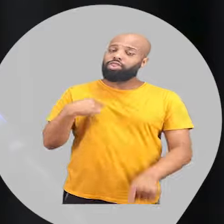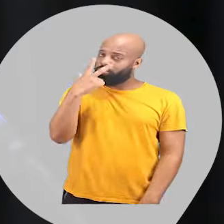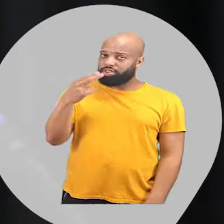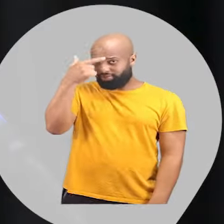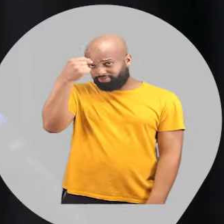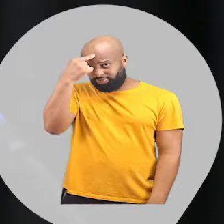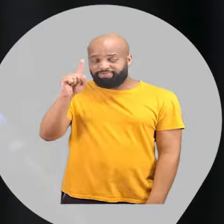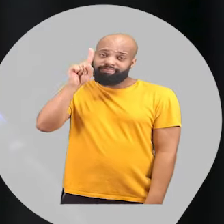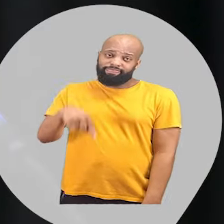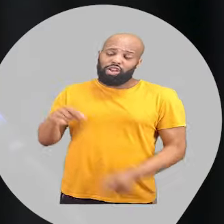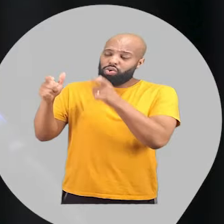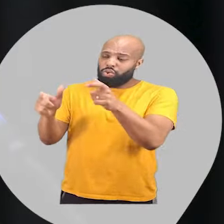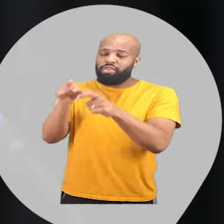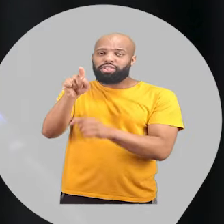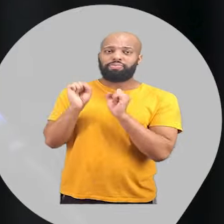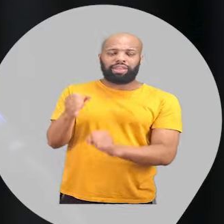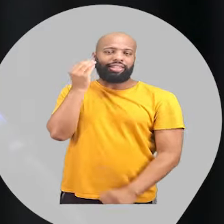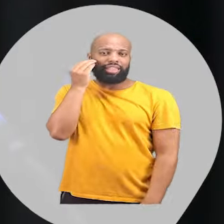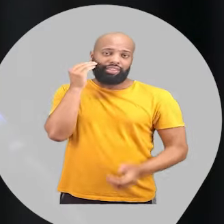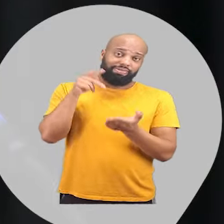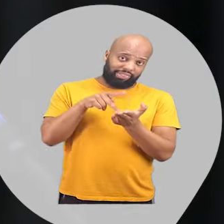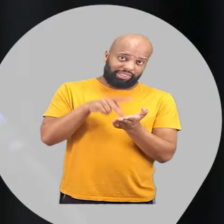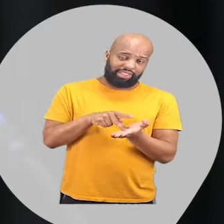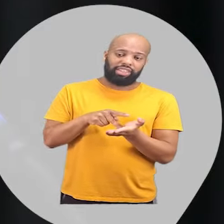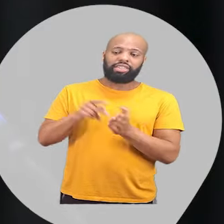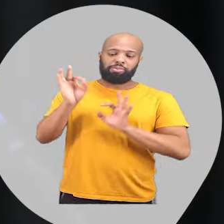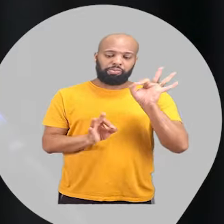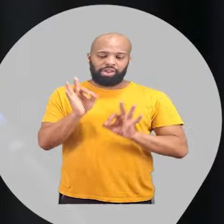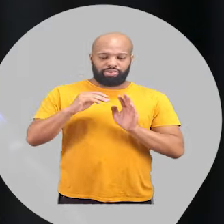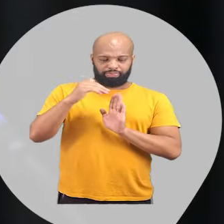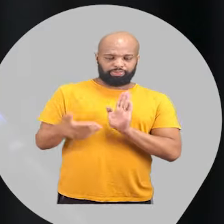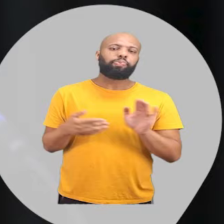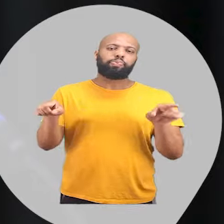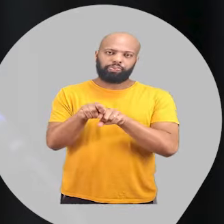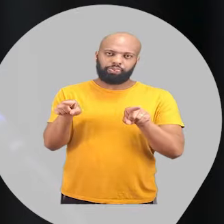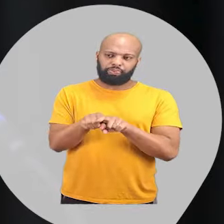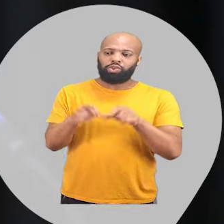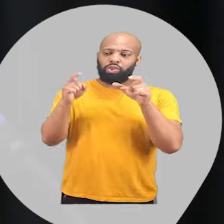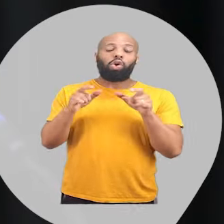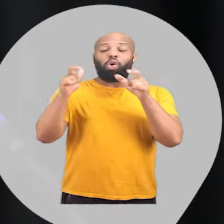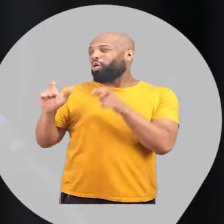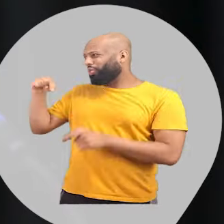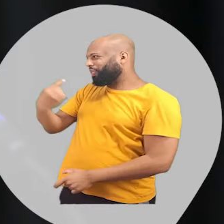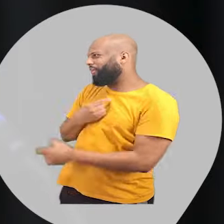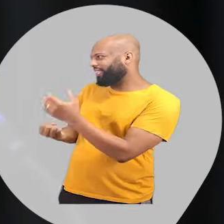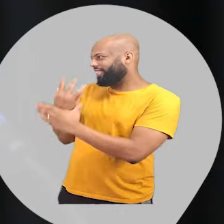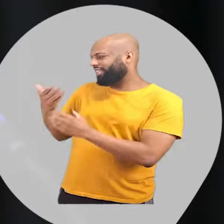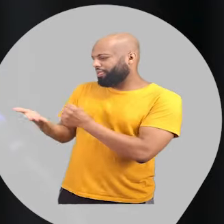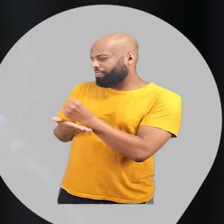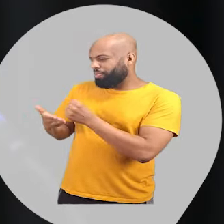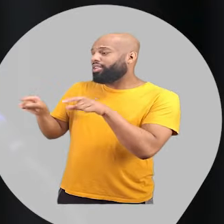a universidade é um lugar que você pode testar mesmo e se preparar para tudo isso né onde a gente cria bases